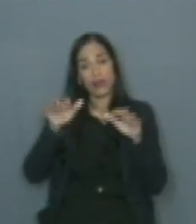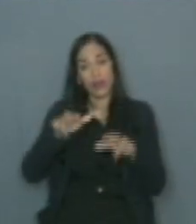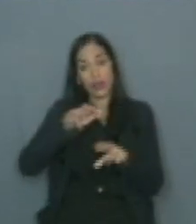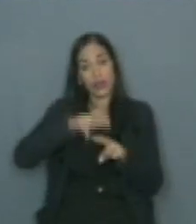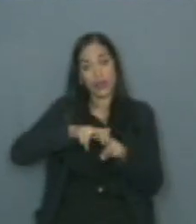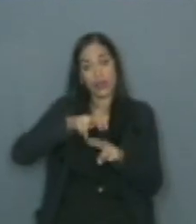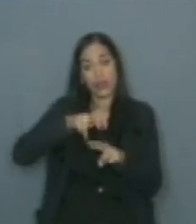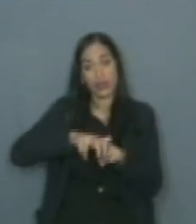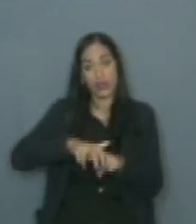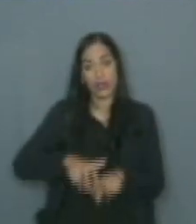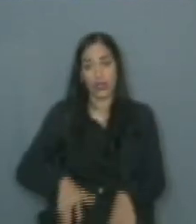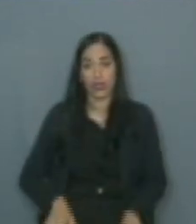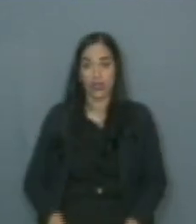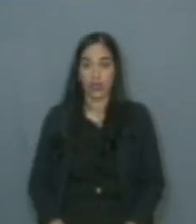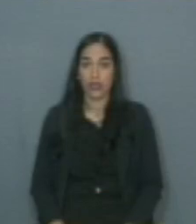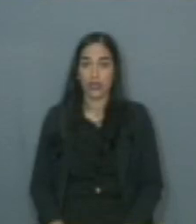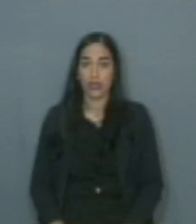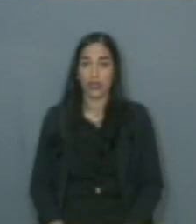cadeiras.